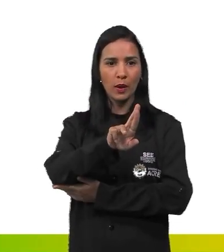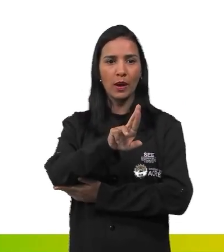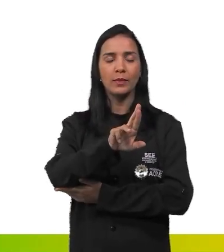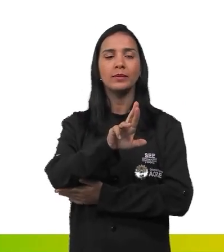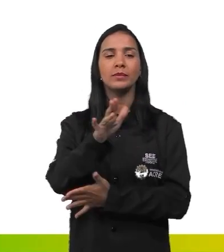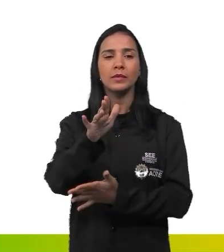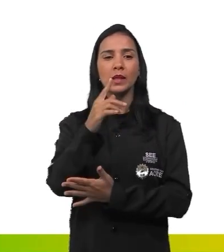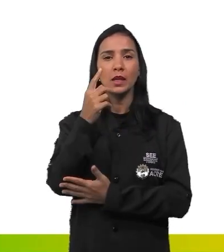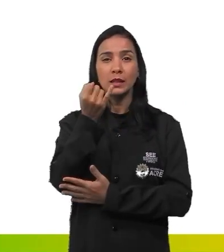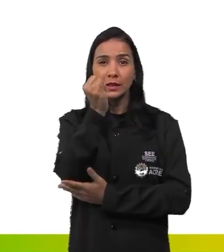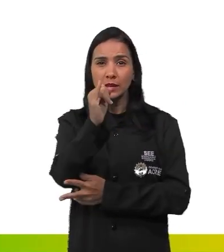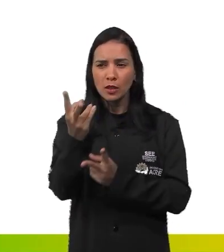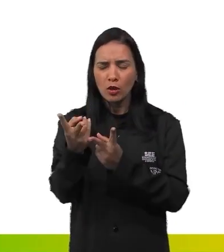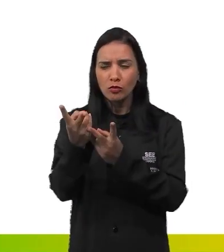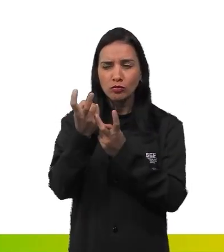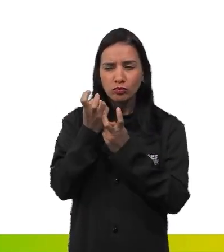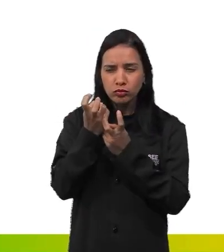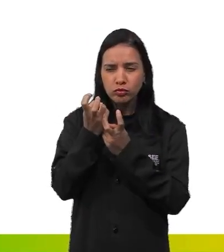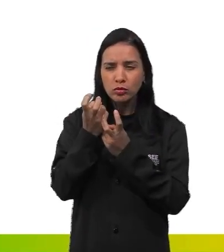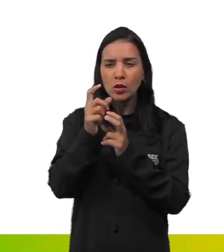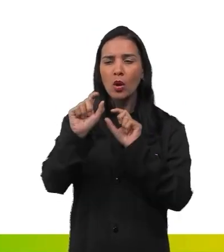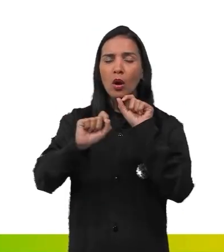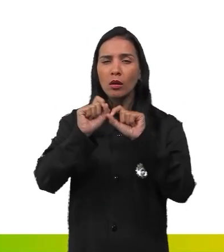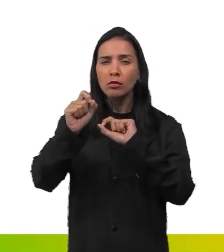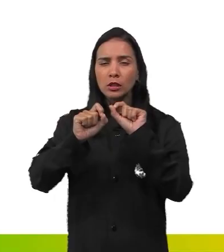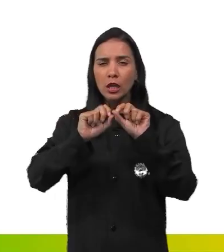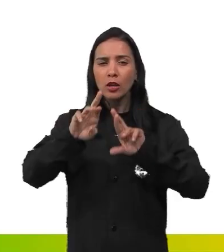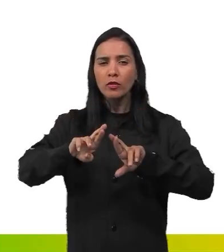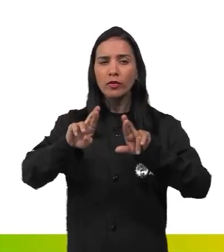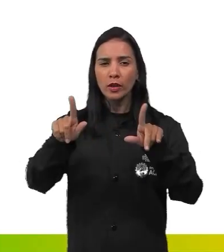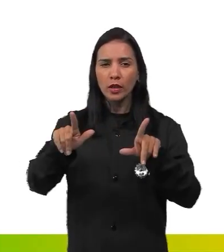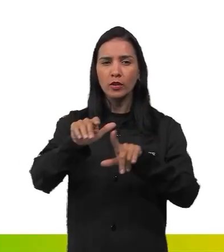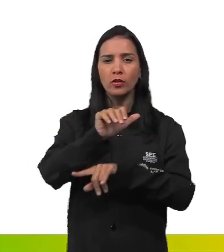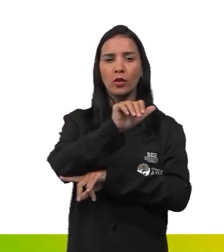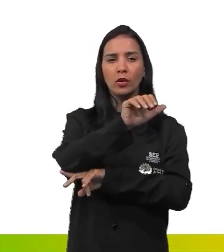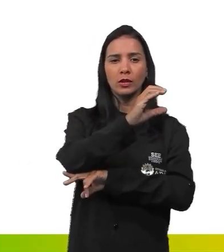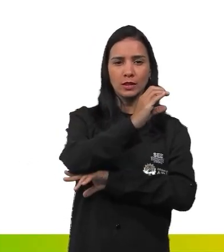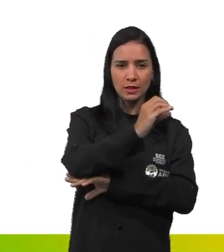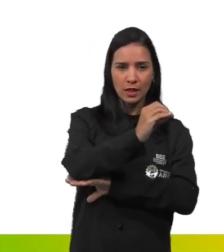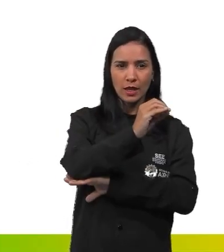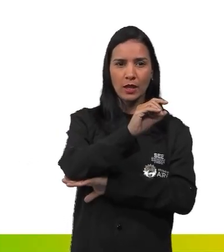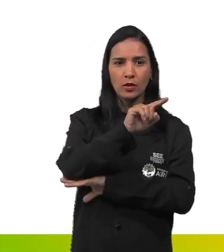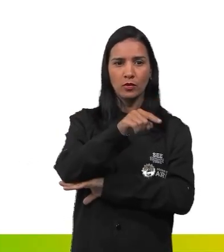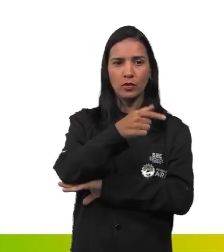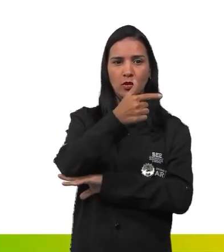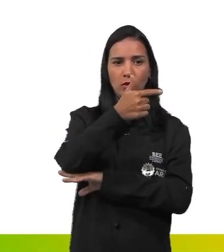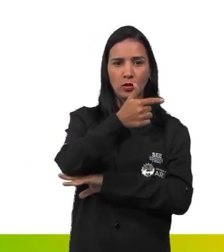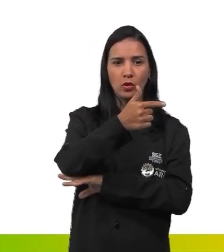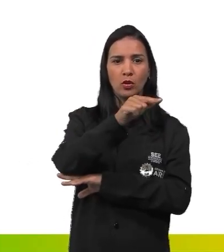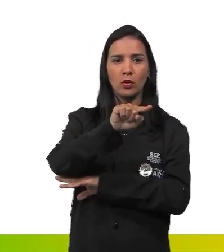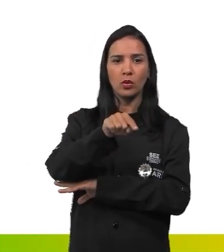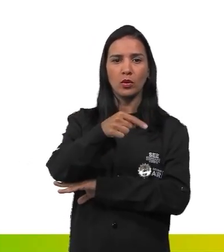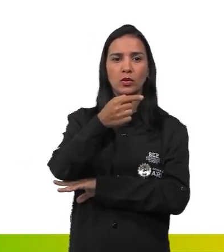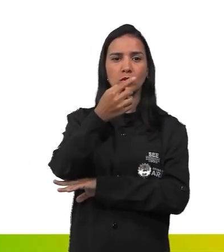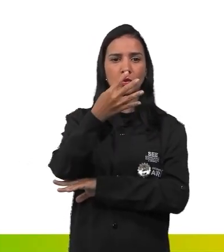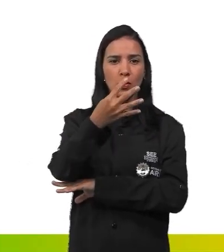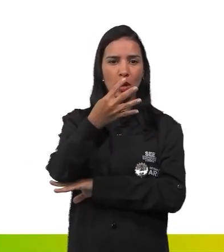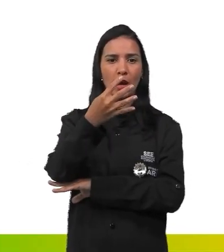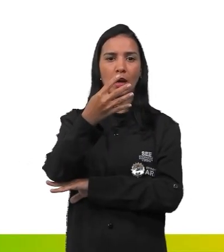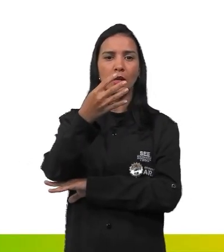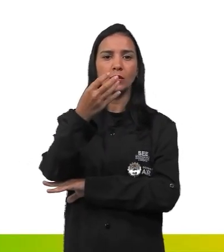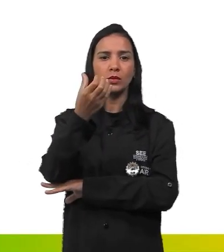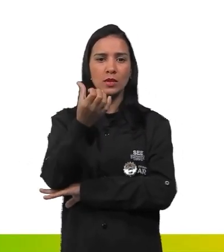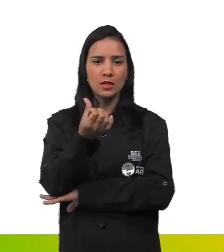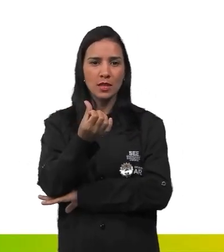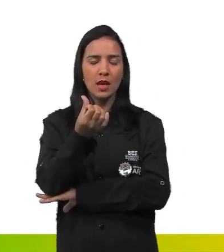diferença entre um termo e um antecessor é sempre constante. 2. 2 menos 0 é 2. 4